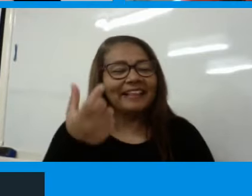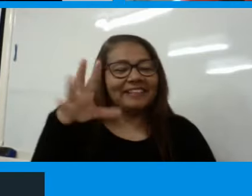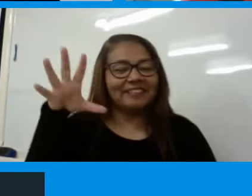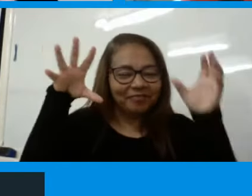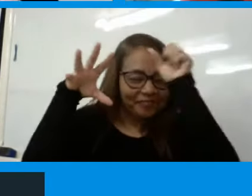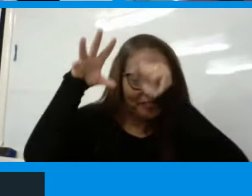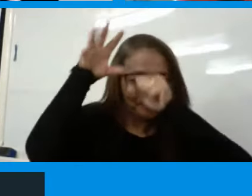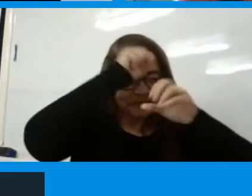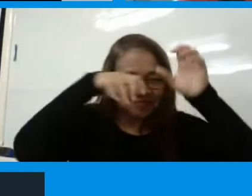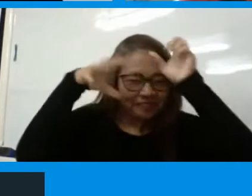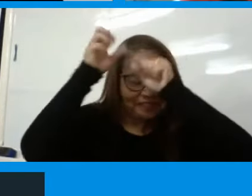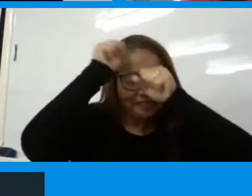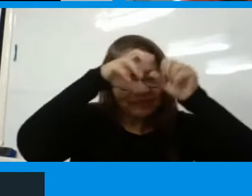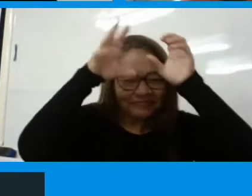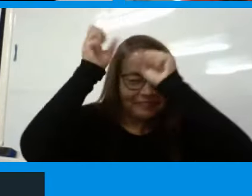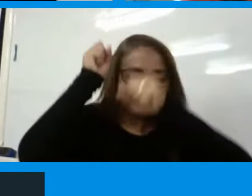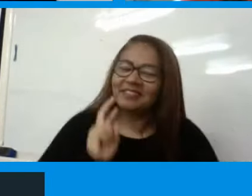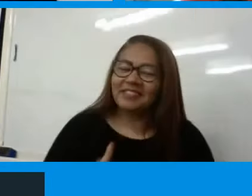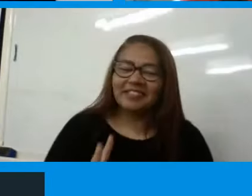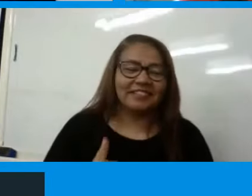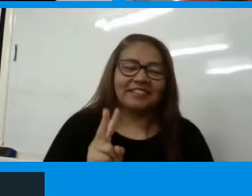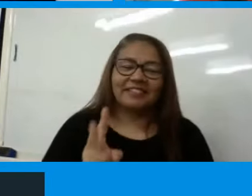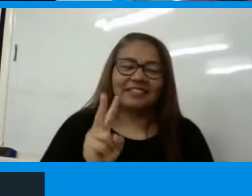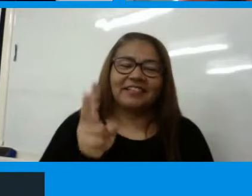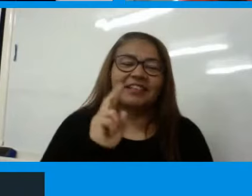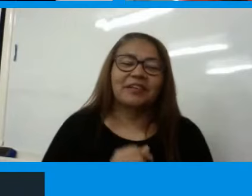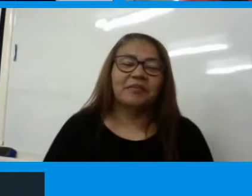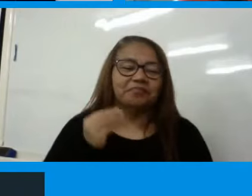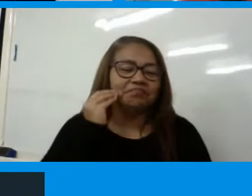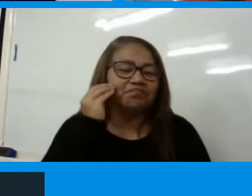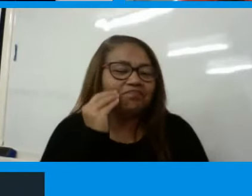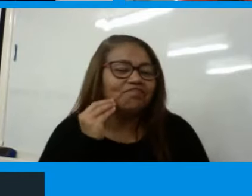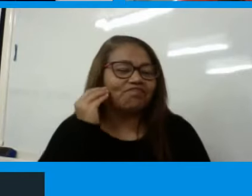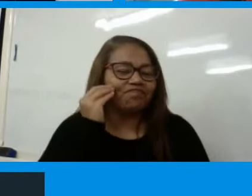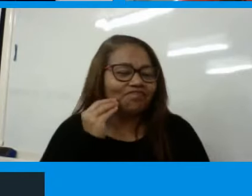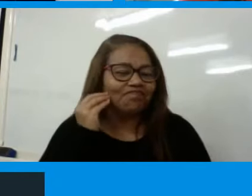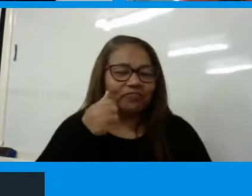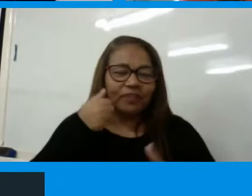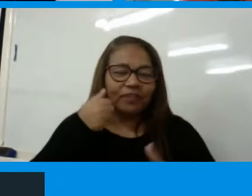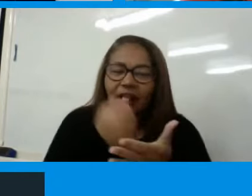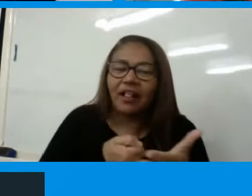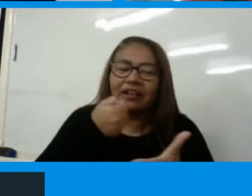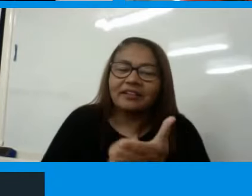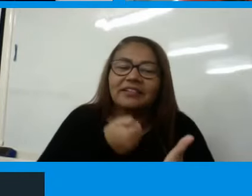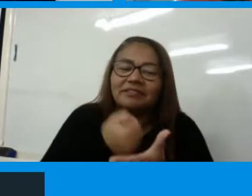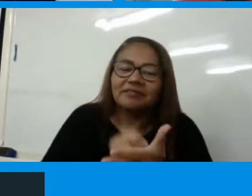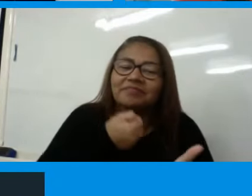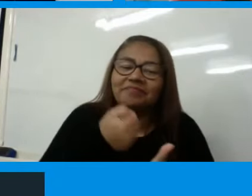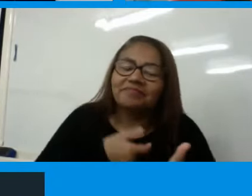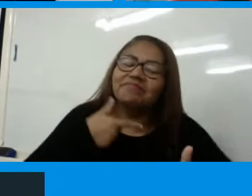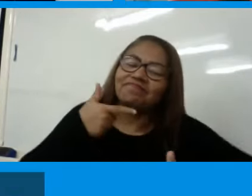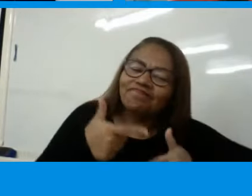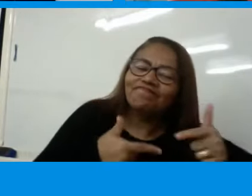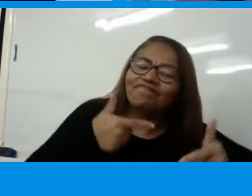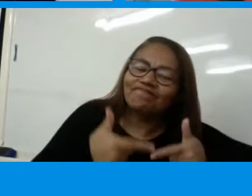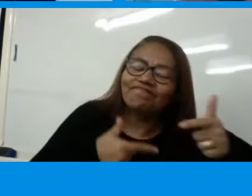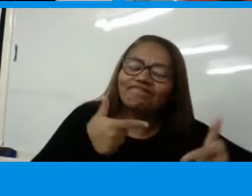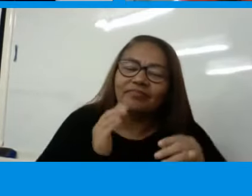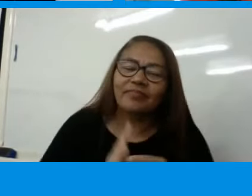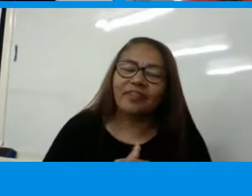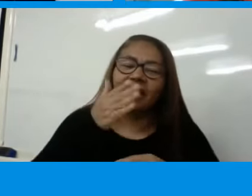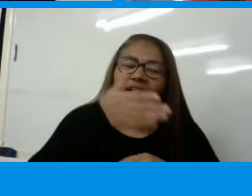Estamos sempre ali em constante aprendizagem e tentando superar essas dificuldades e os desafios que vamos encontrando ao